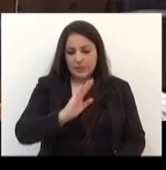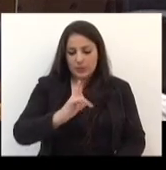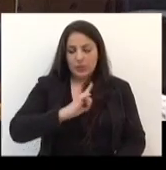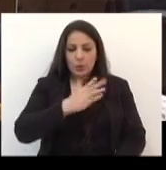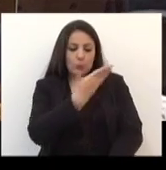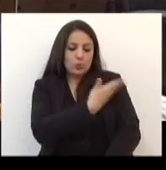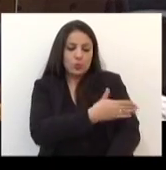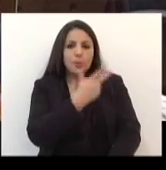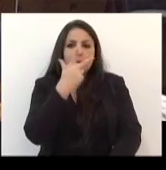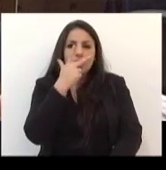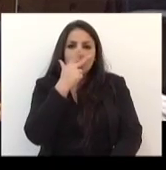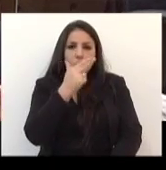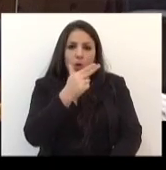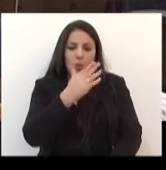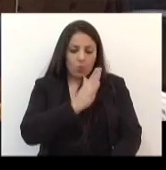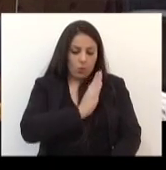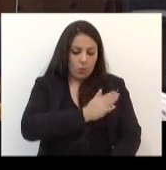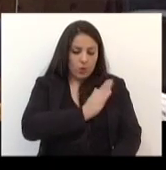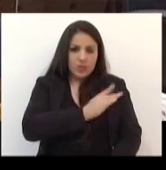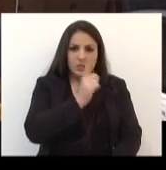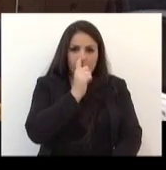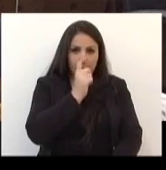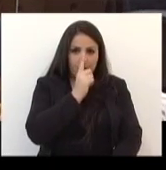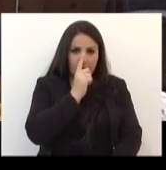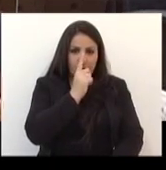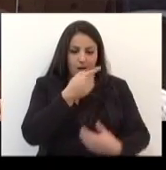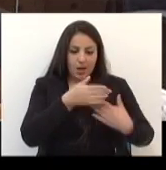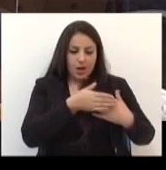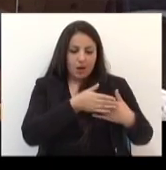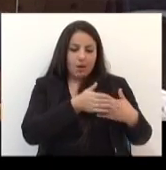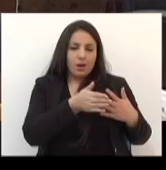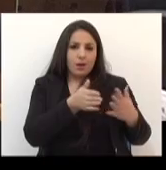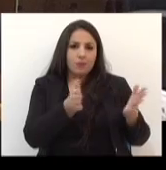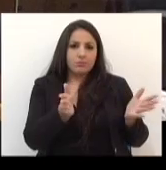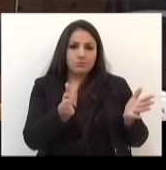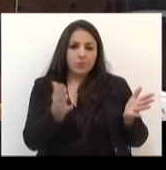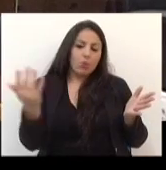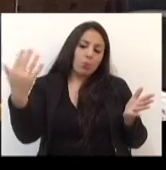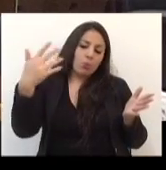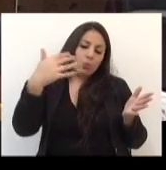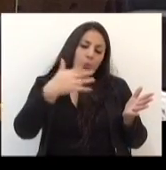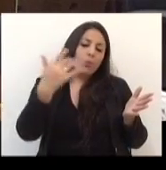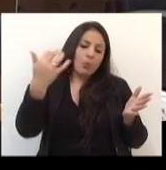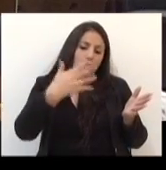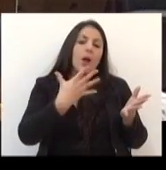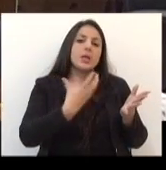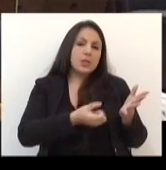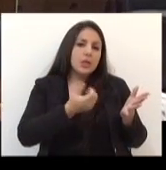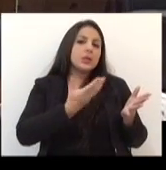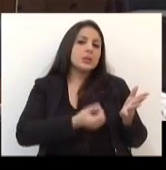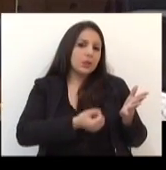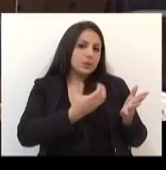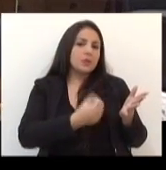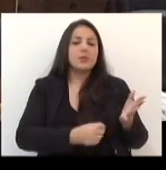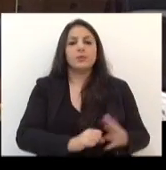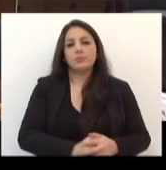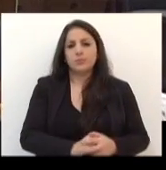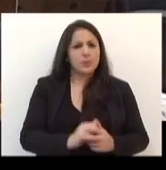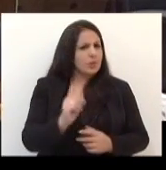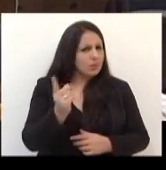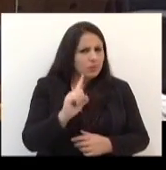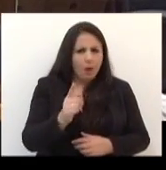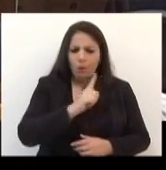mãe, está de porteiras abertas, venha quem tem que vir, e quem tem vai ter que assumir. Não,